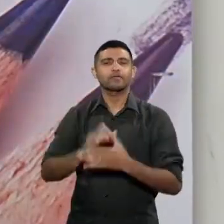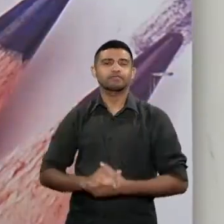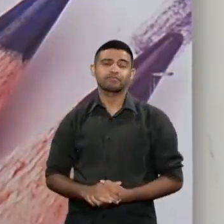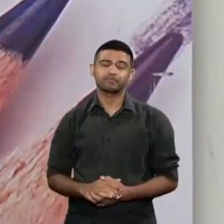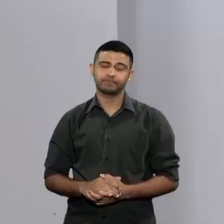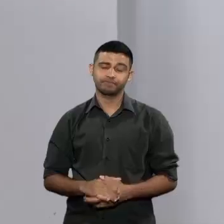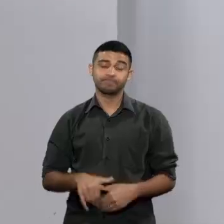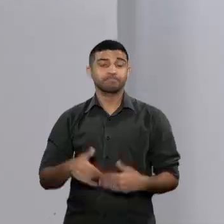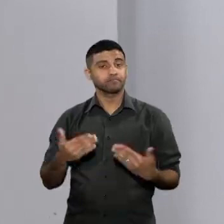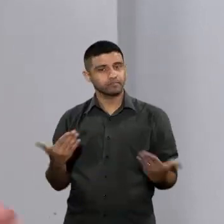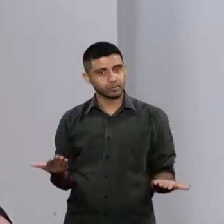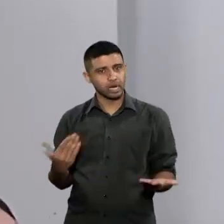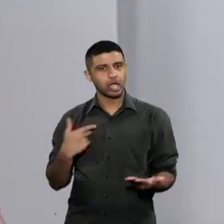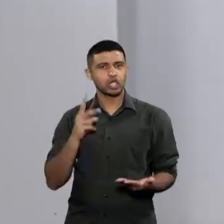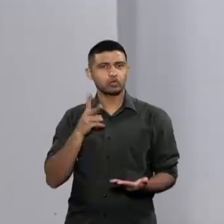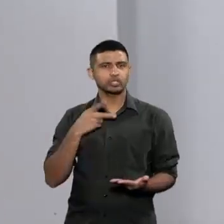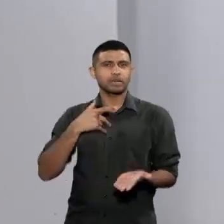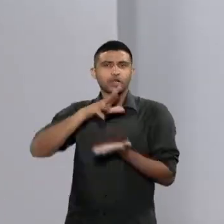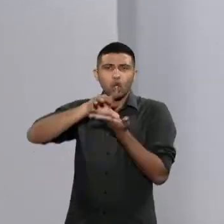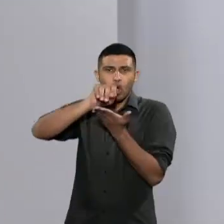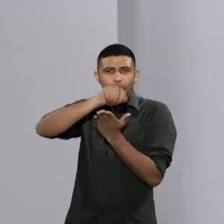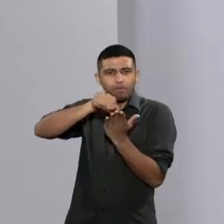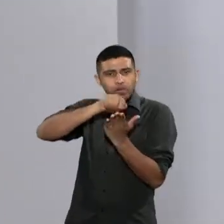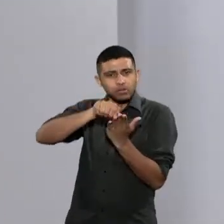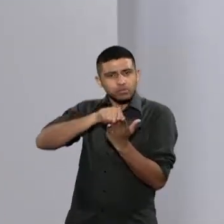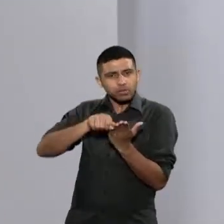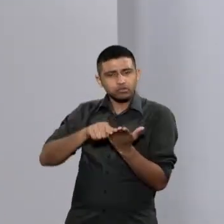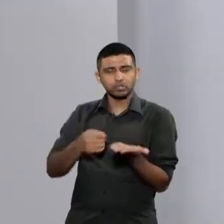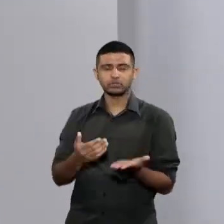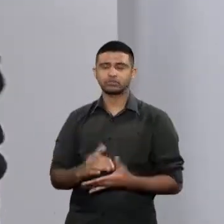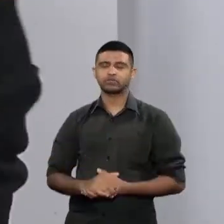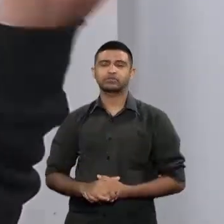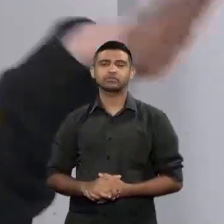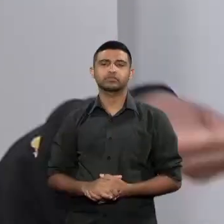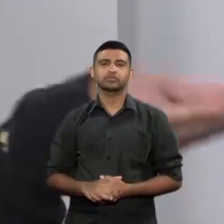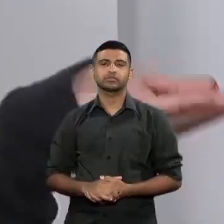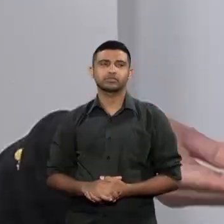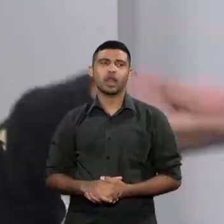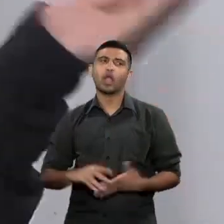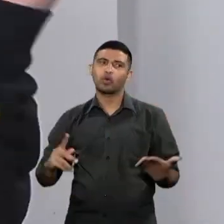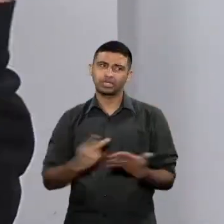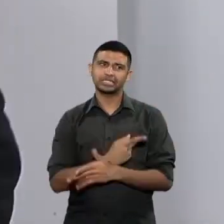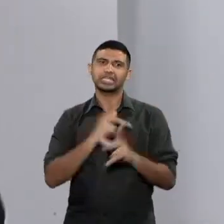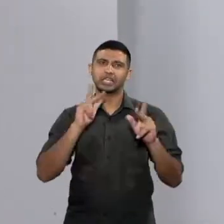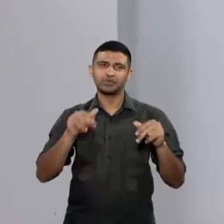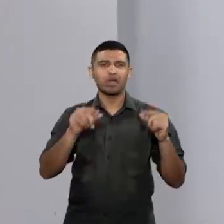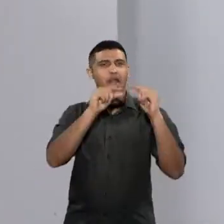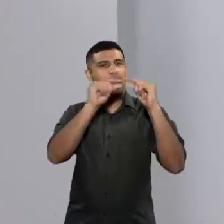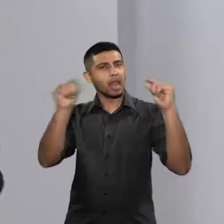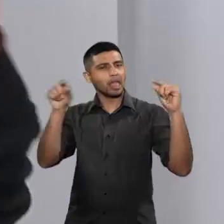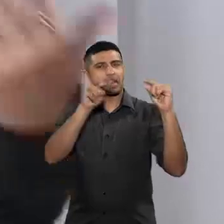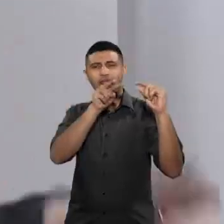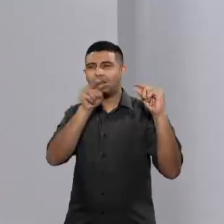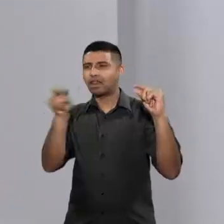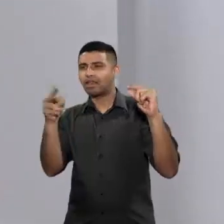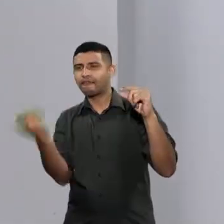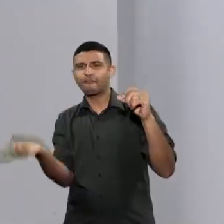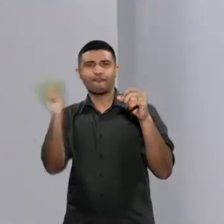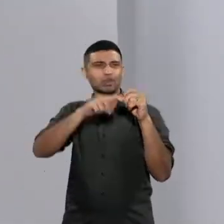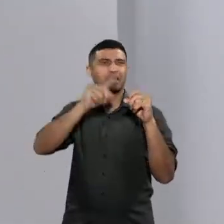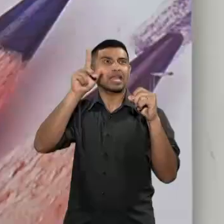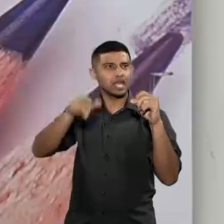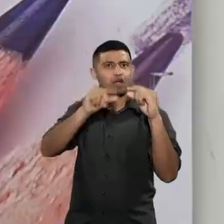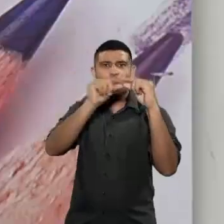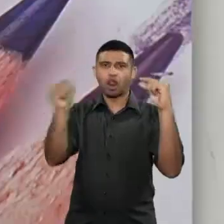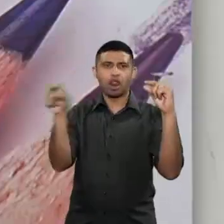Bom, sempre que eu copiava do quadro, eu... Acontecia a mesma coisa, eu repetia a linha...